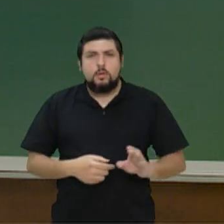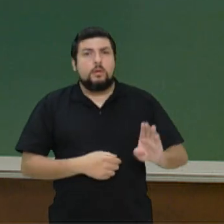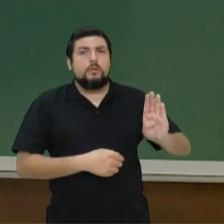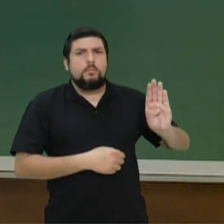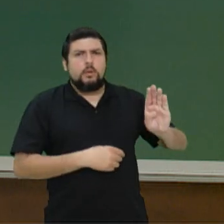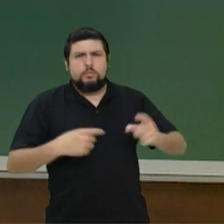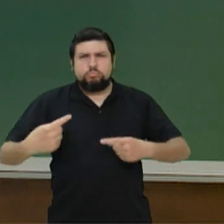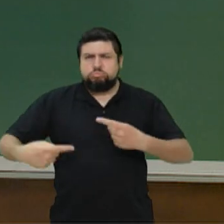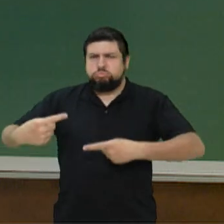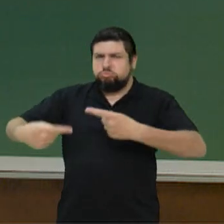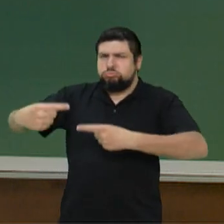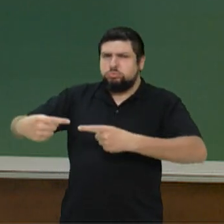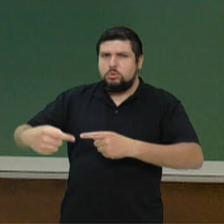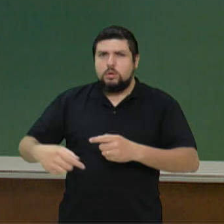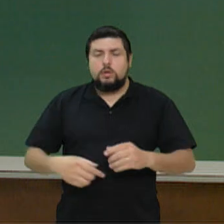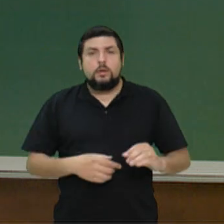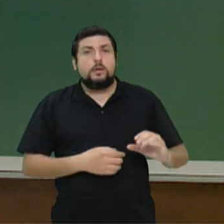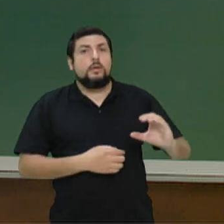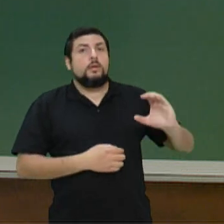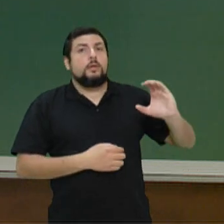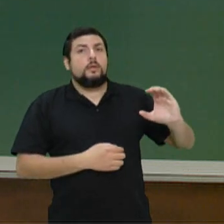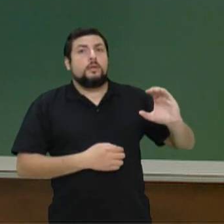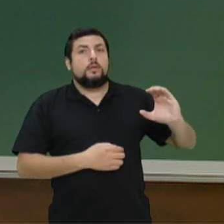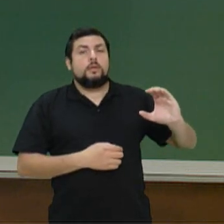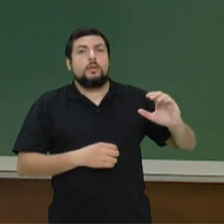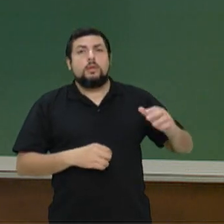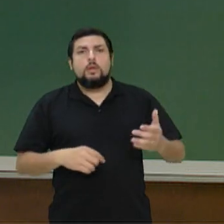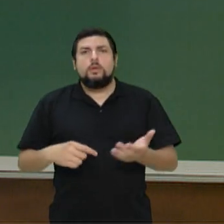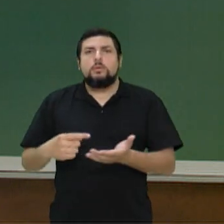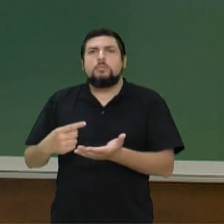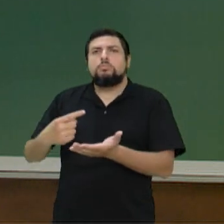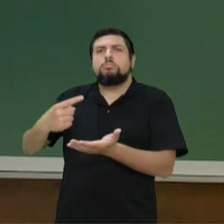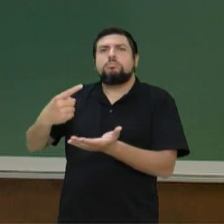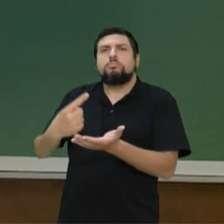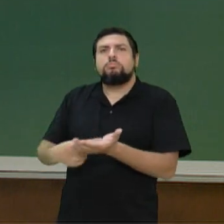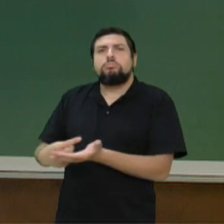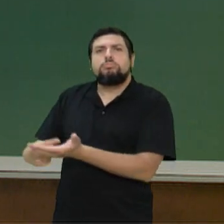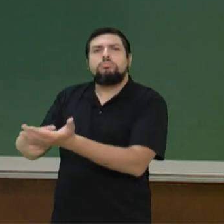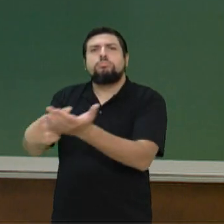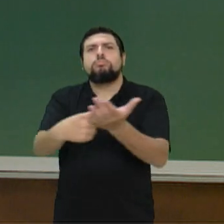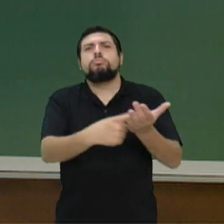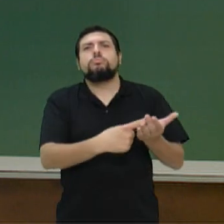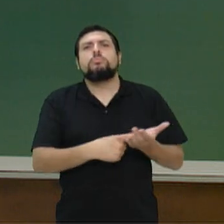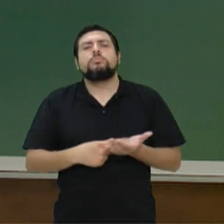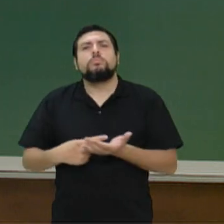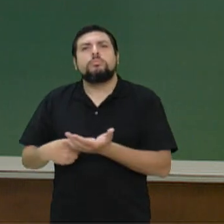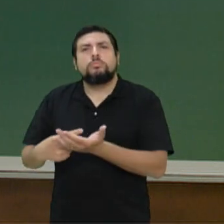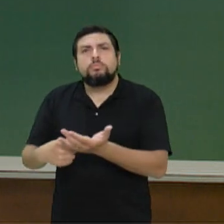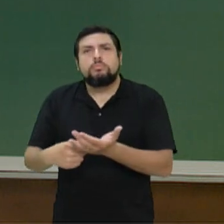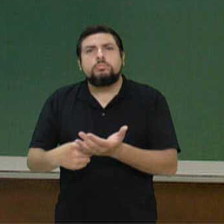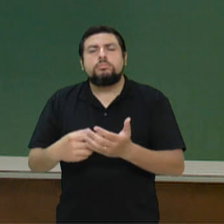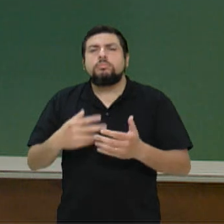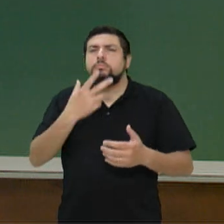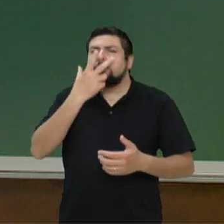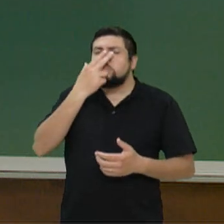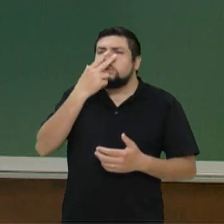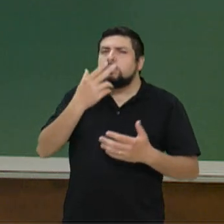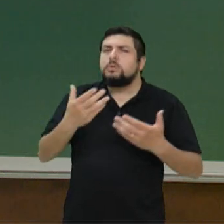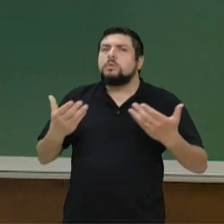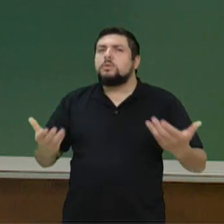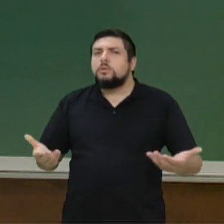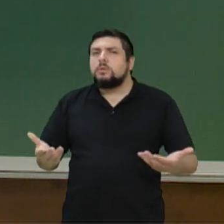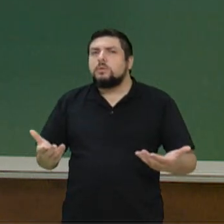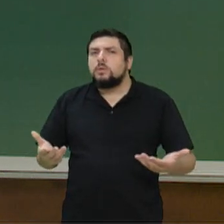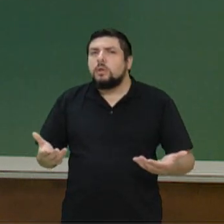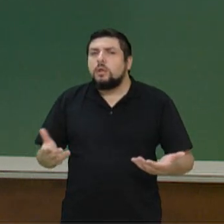discussão, debate. Ou letra C, combinado, convencionado. O que vocês acham? O que